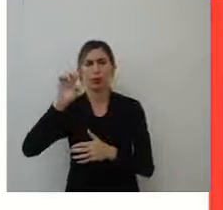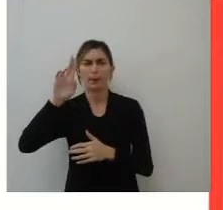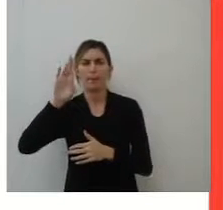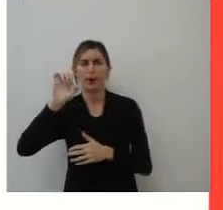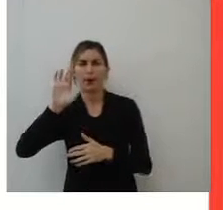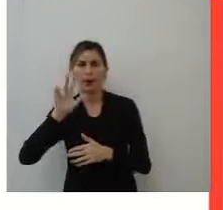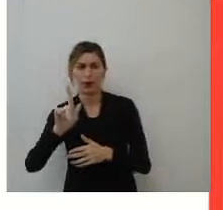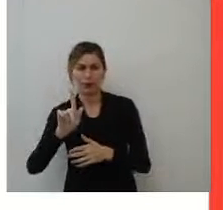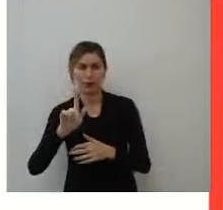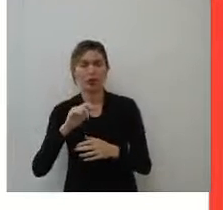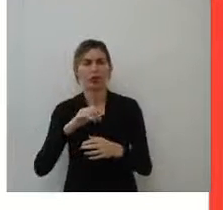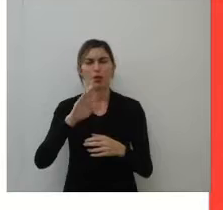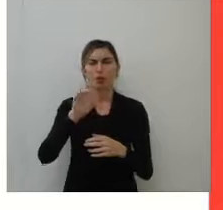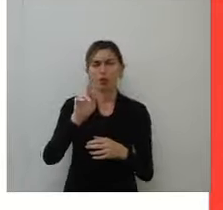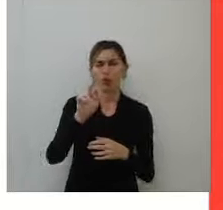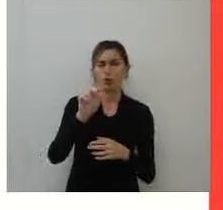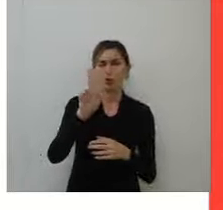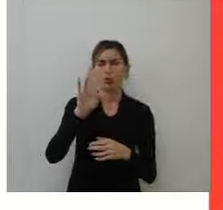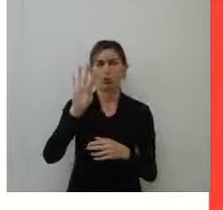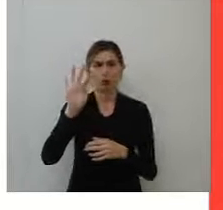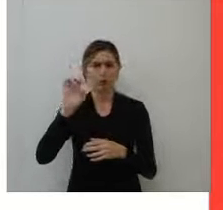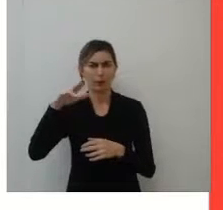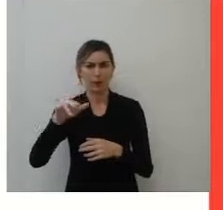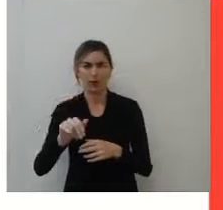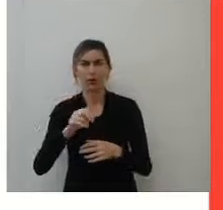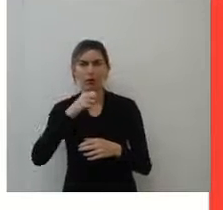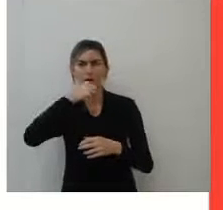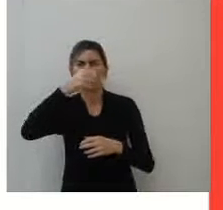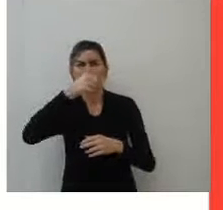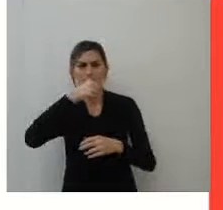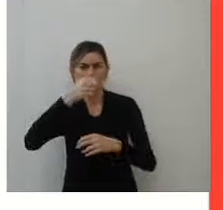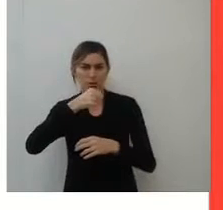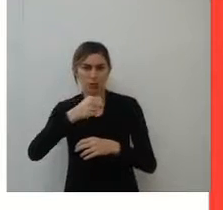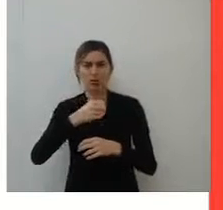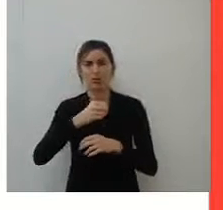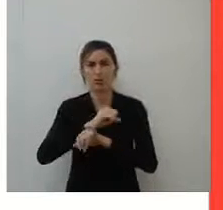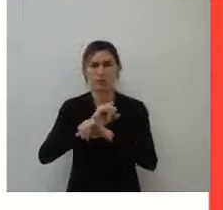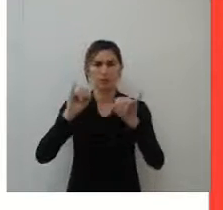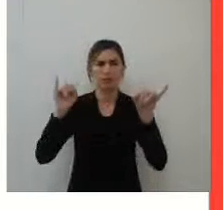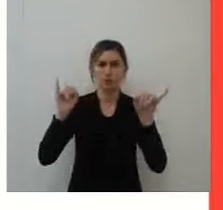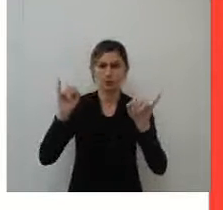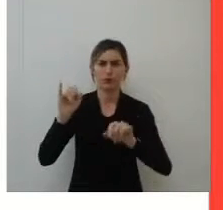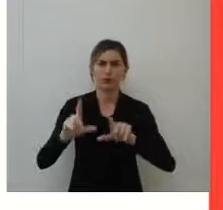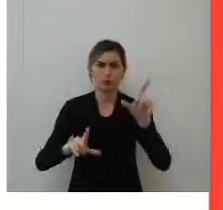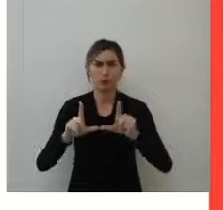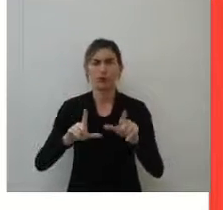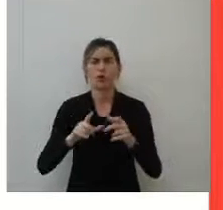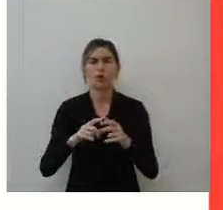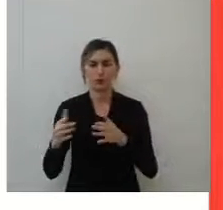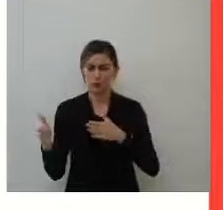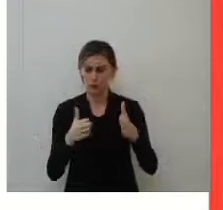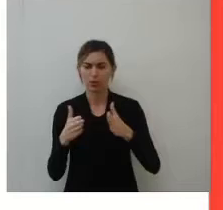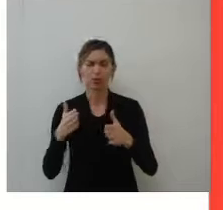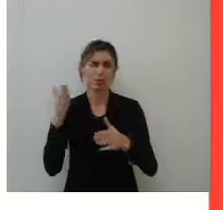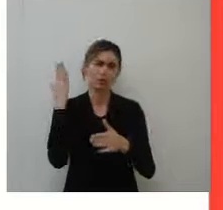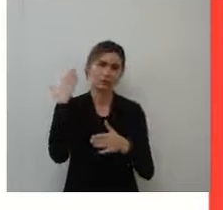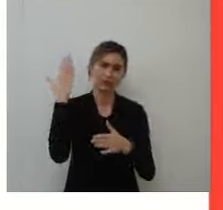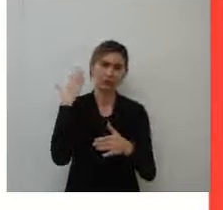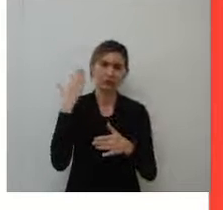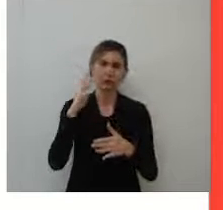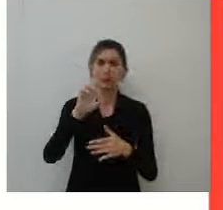aí, tá? Esse Gutenberg foi o inventor da imprensa. Tá? Então, Gutenberg no período lá